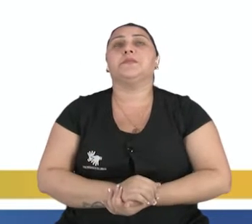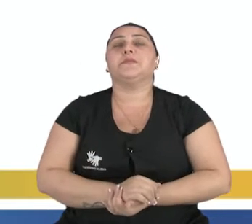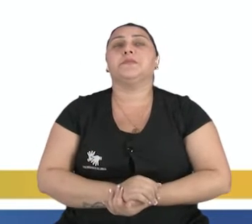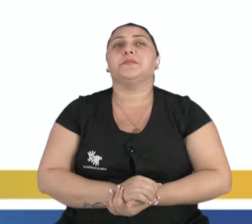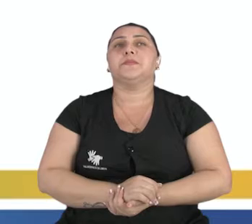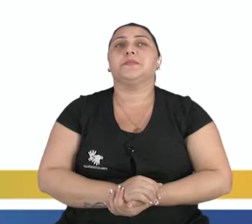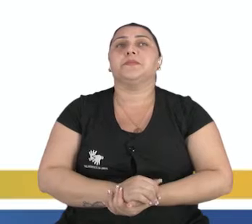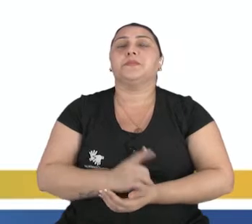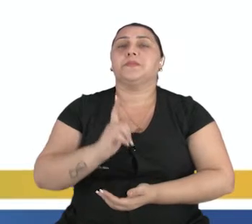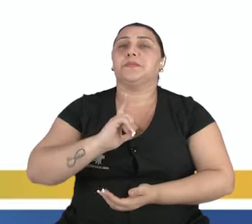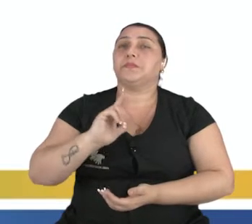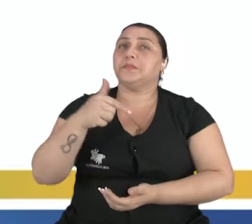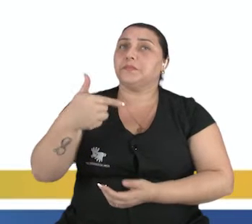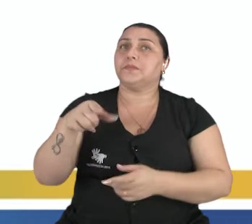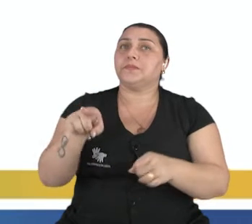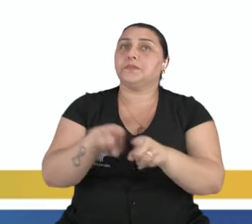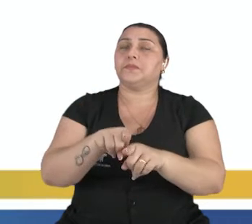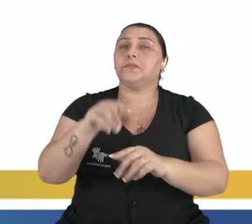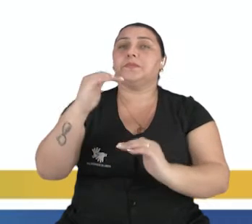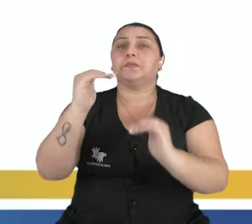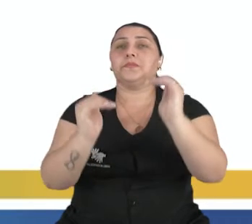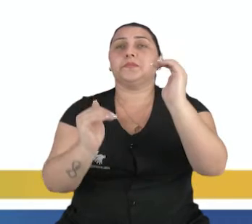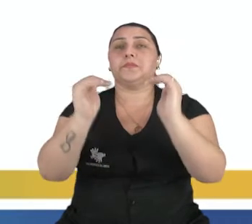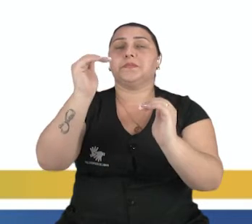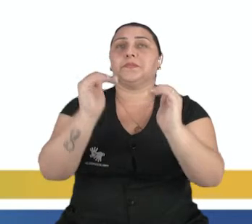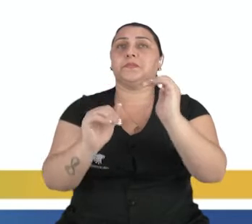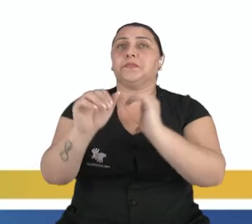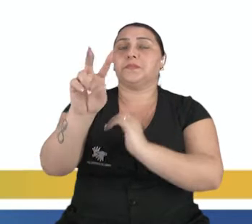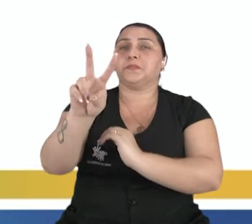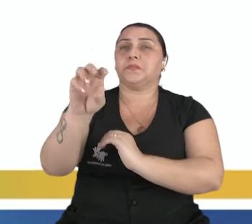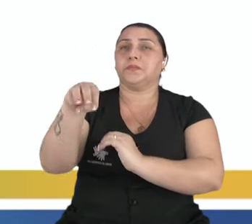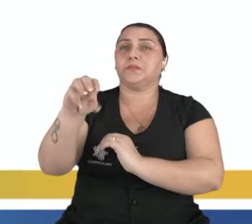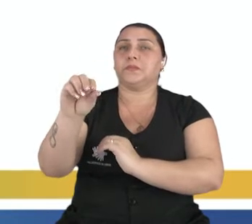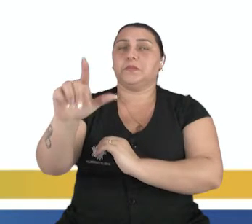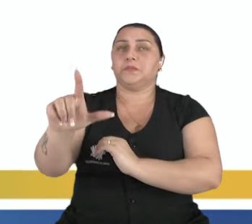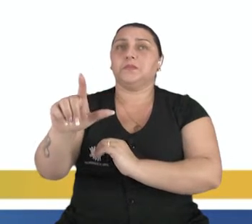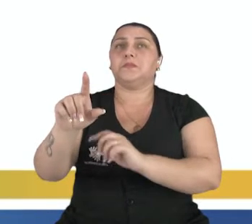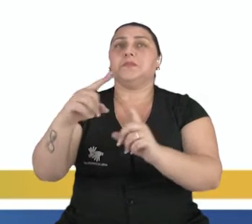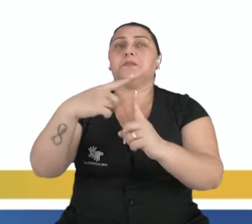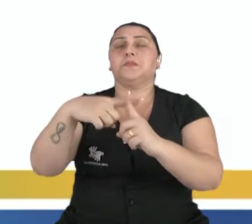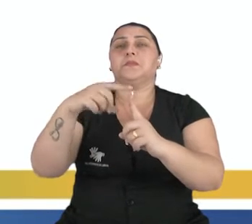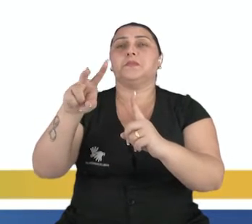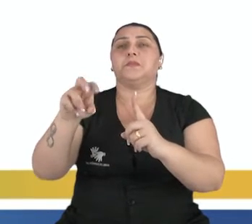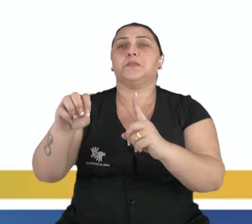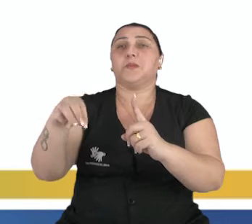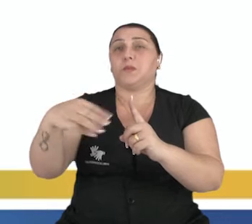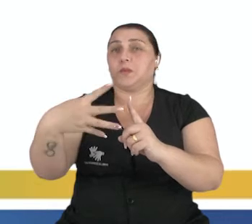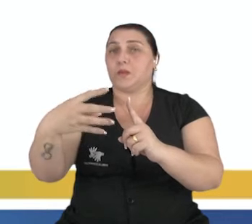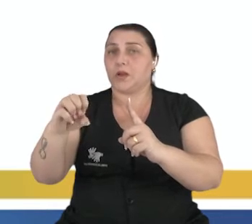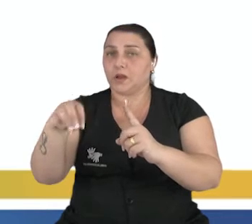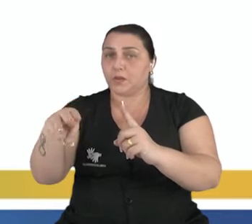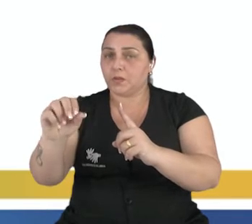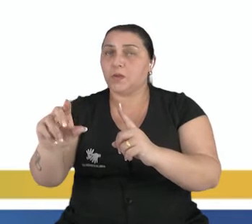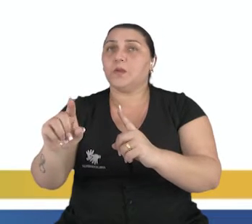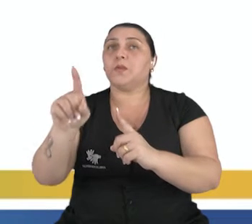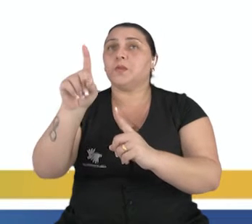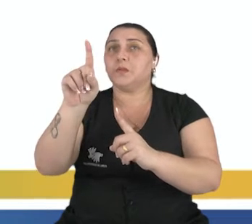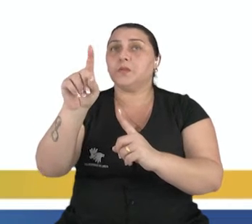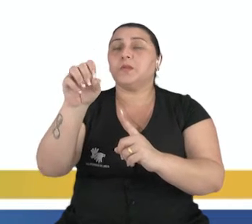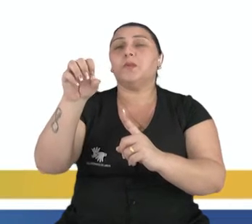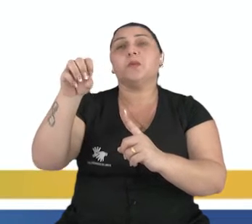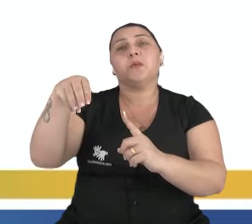Aqui nós temos outra reação química balanceada, que tem 2 mols aqui, mais 2 mols, 4 mols, 1 mol,